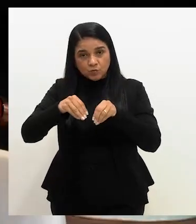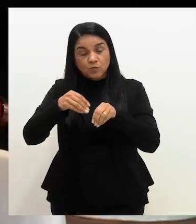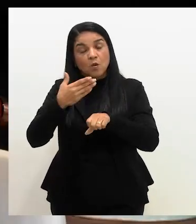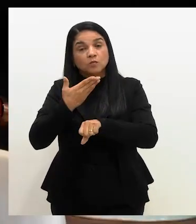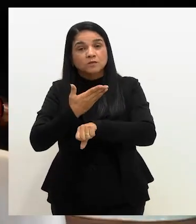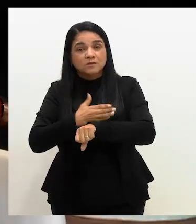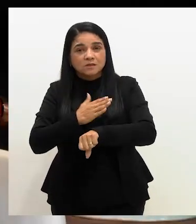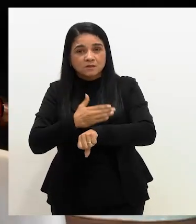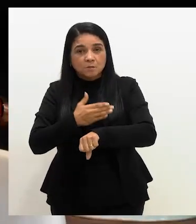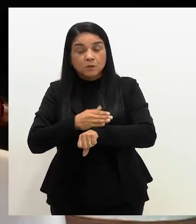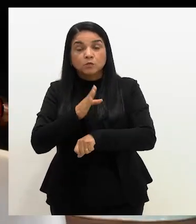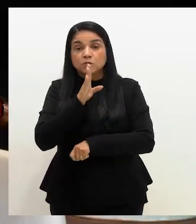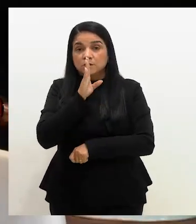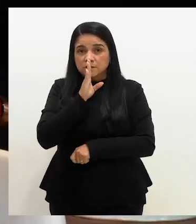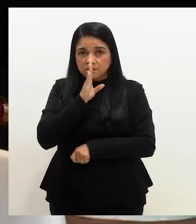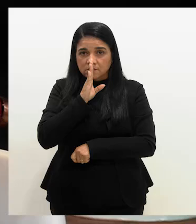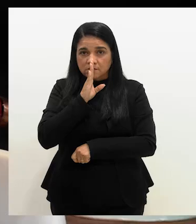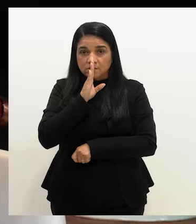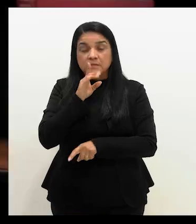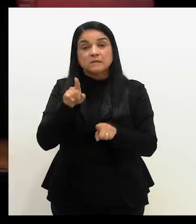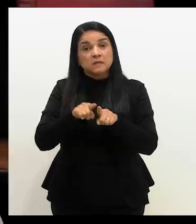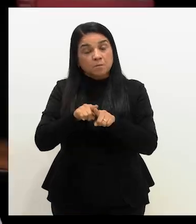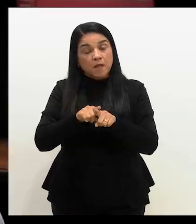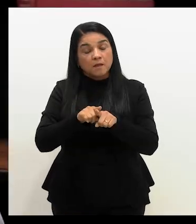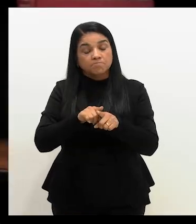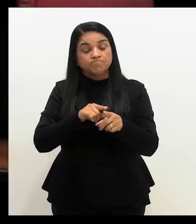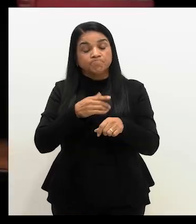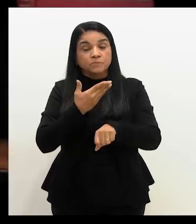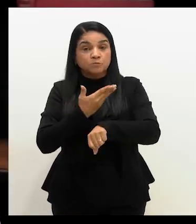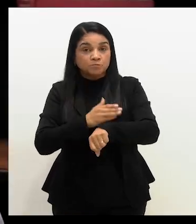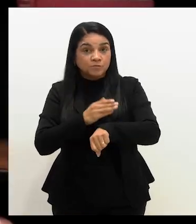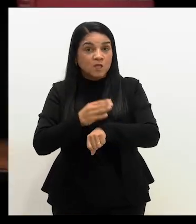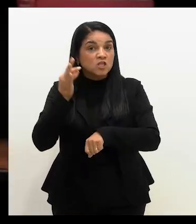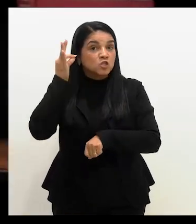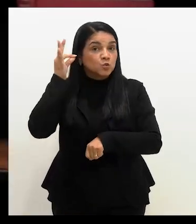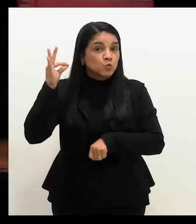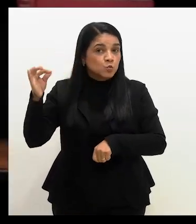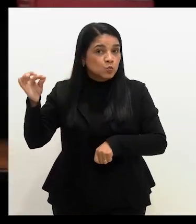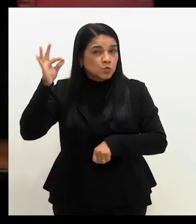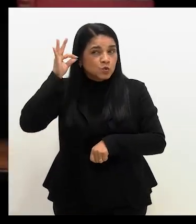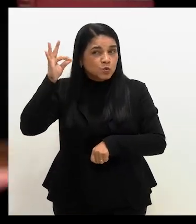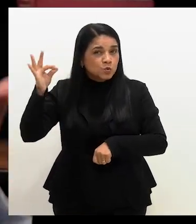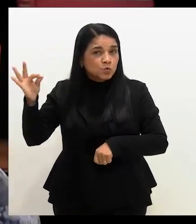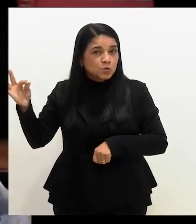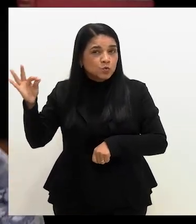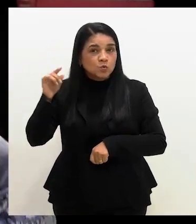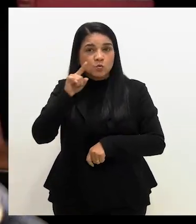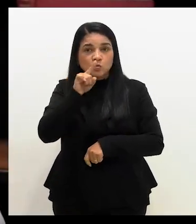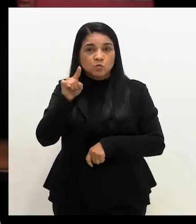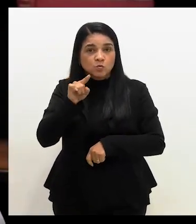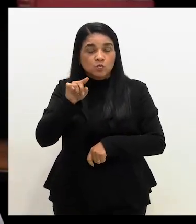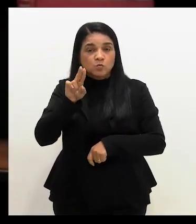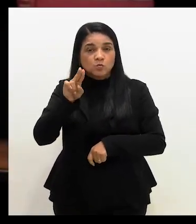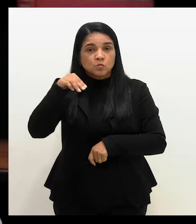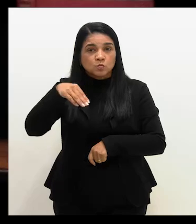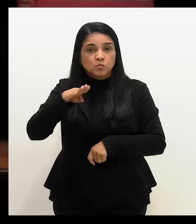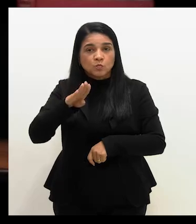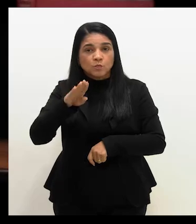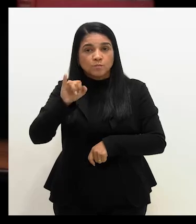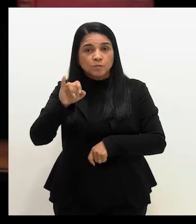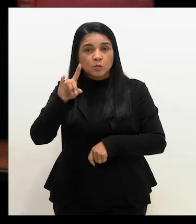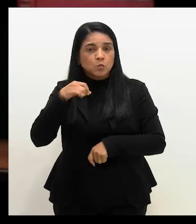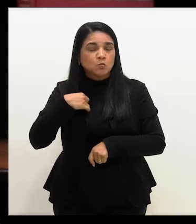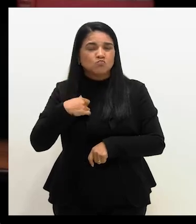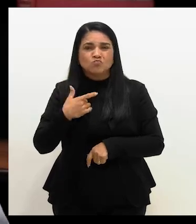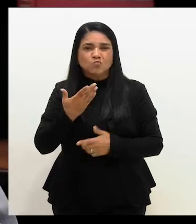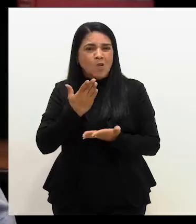gente pode fazer esse tipo de treinamento, que é o treinamento do silêncio. Existe o treinamento do zumbido também. Paciente que tem zumbido, ele sempre